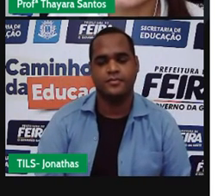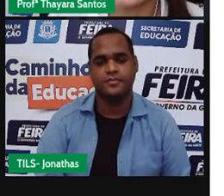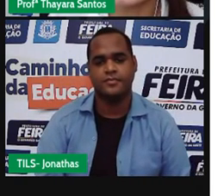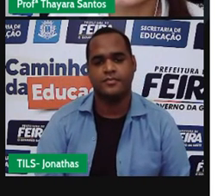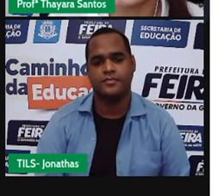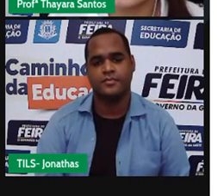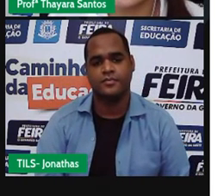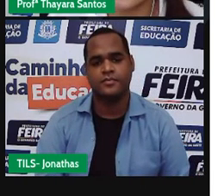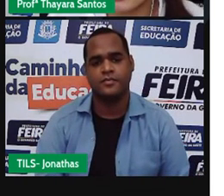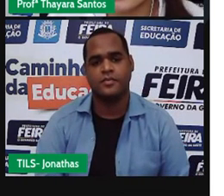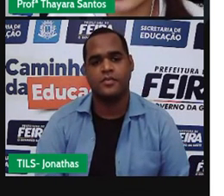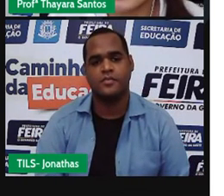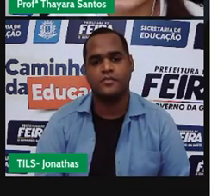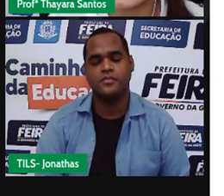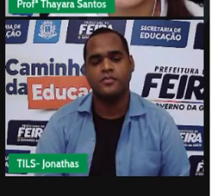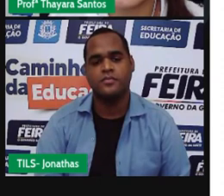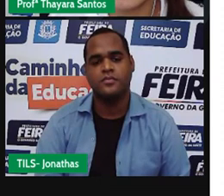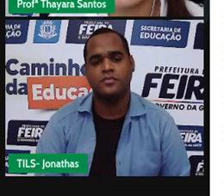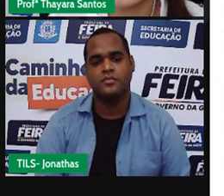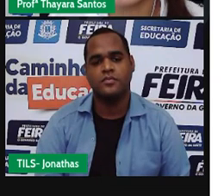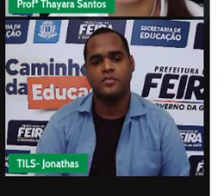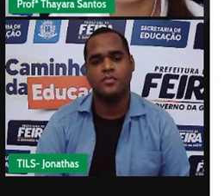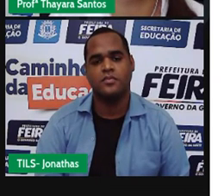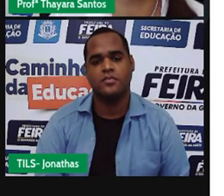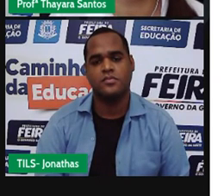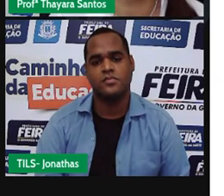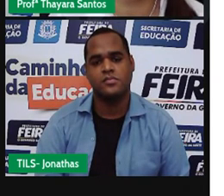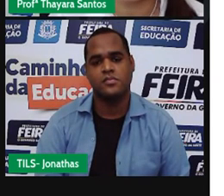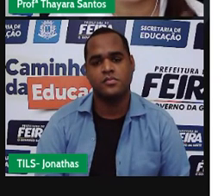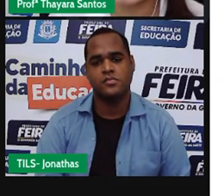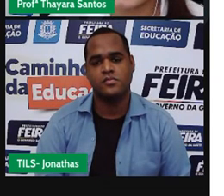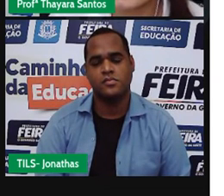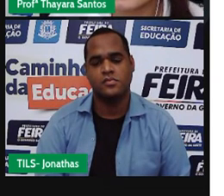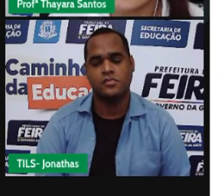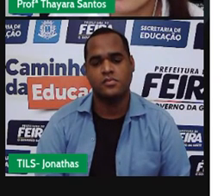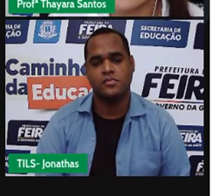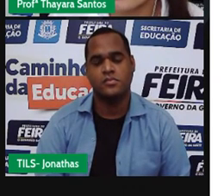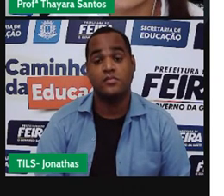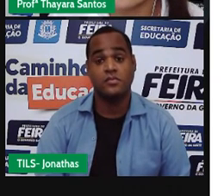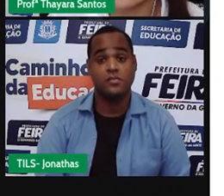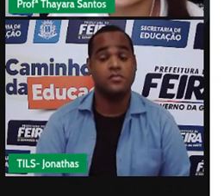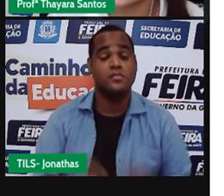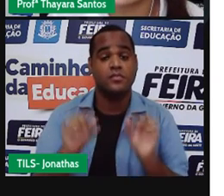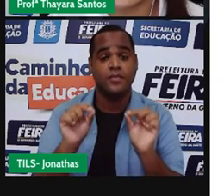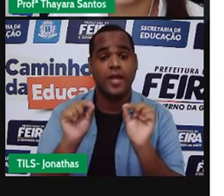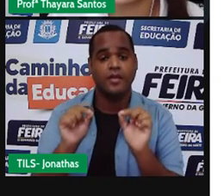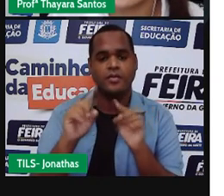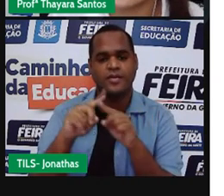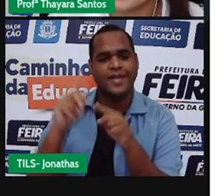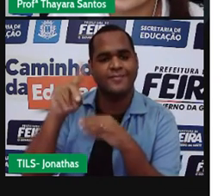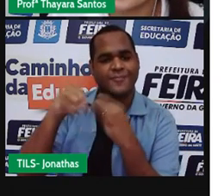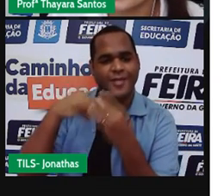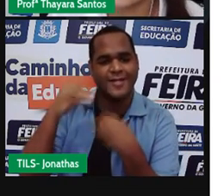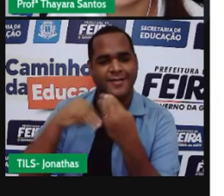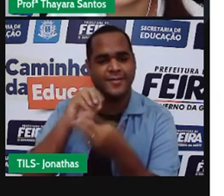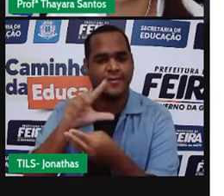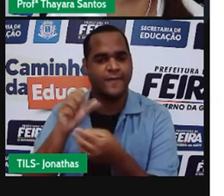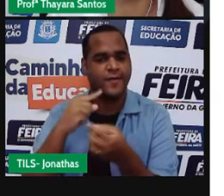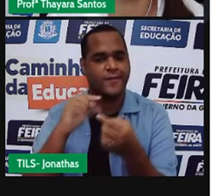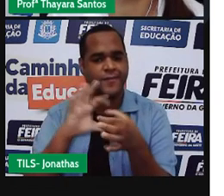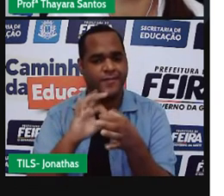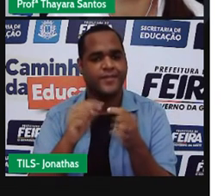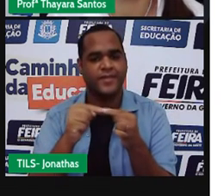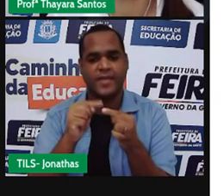juntinhos interagindo o tempo todo e apresenta a forma e volume constantes quem é que tem forma e volume constante Qual é o estado da matéria